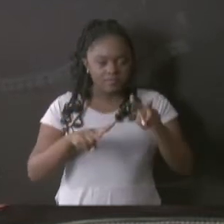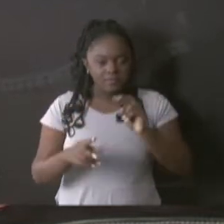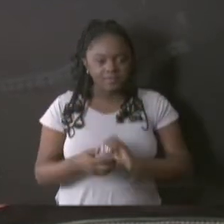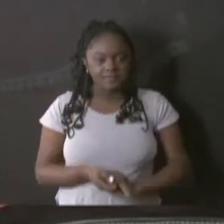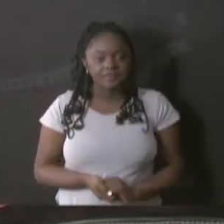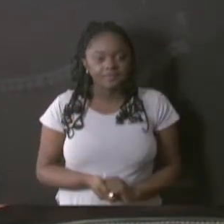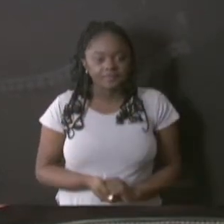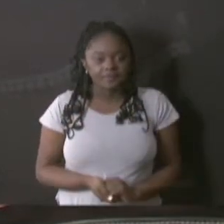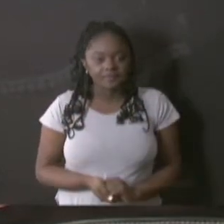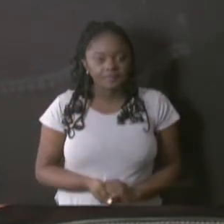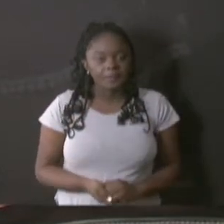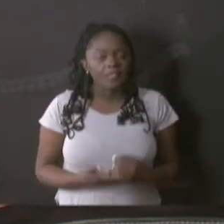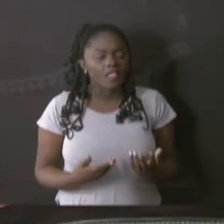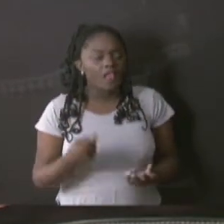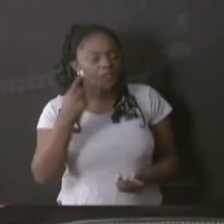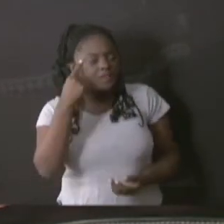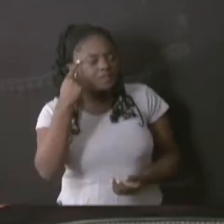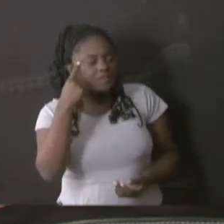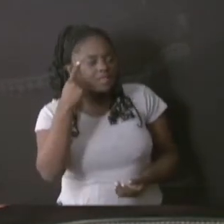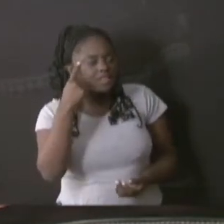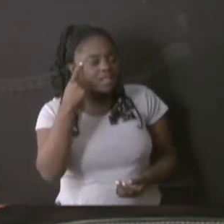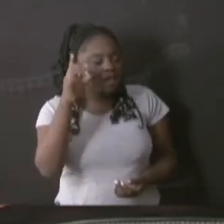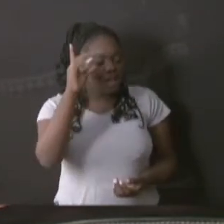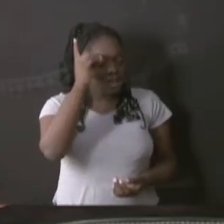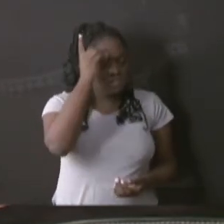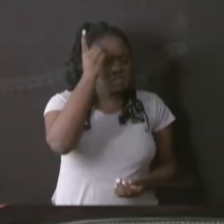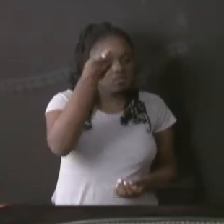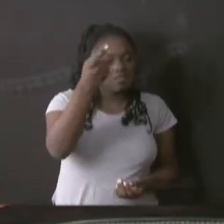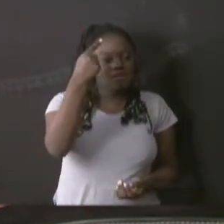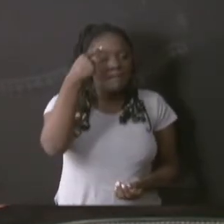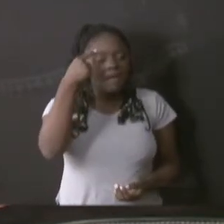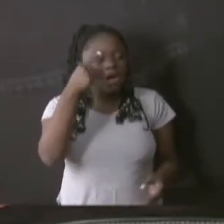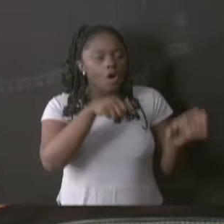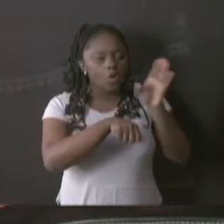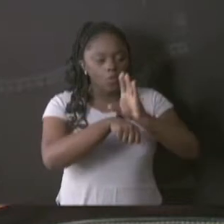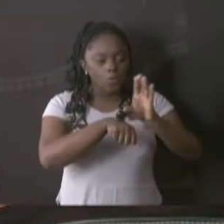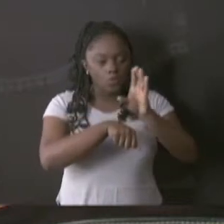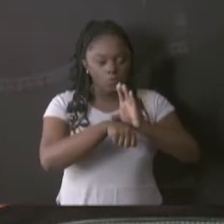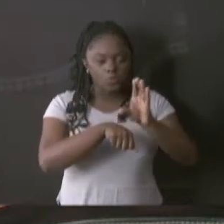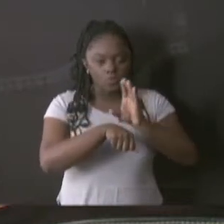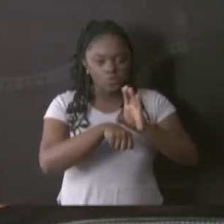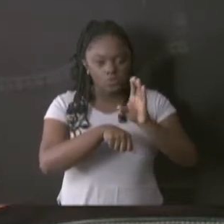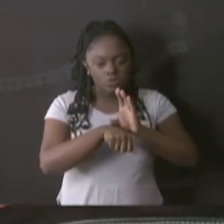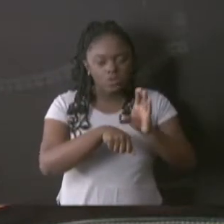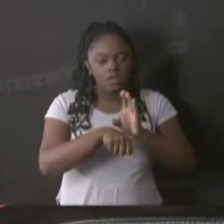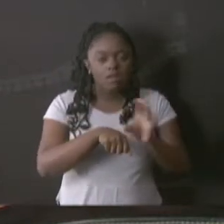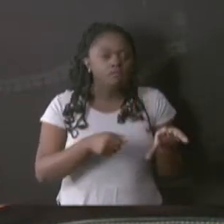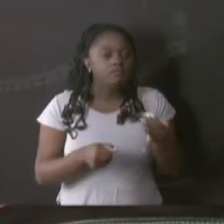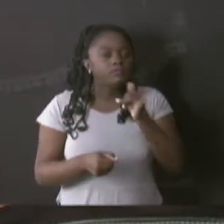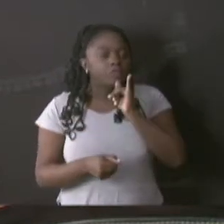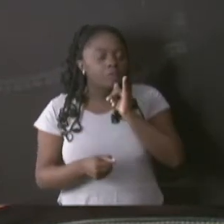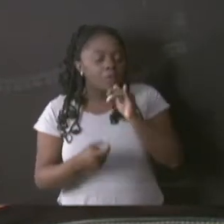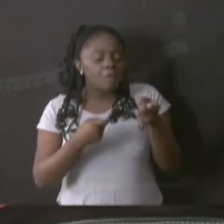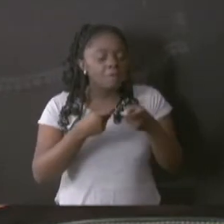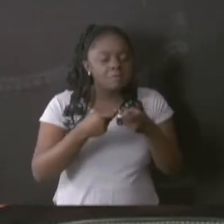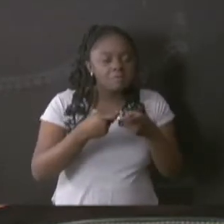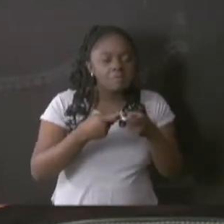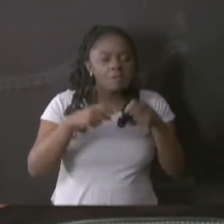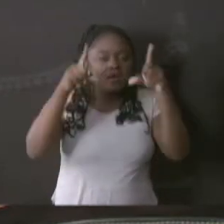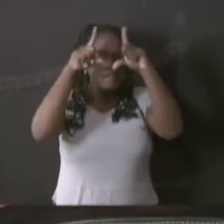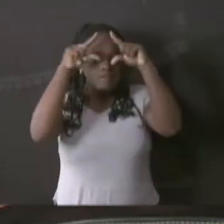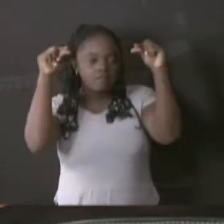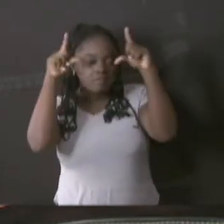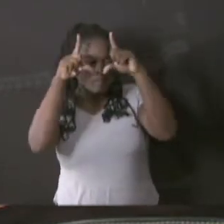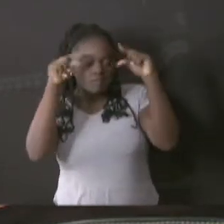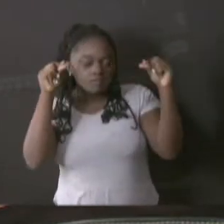E você acha muito, muito louca essa ideia de pensar nos cursos que há o tratamento, medicina, enfermagem,